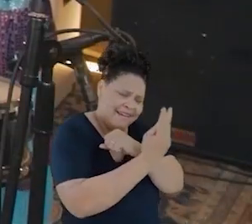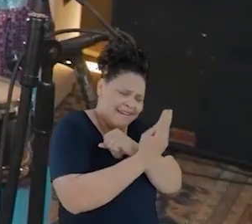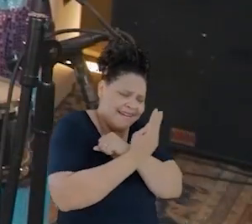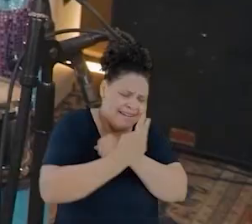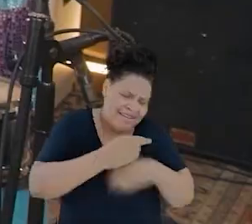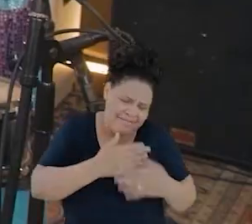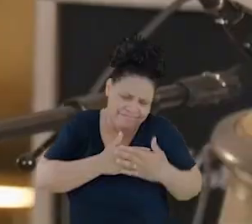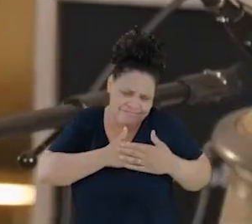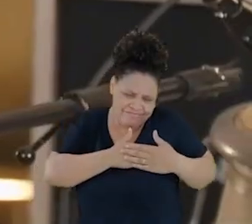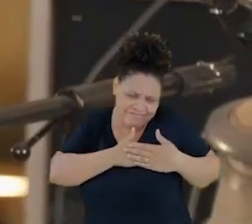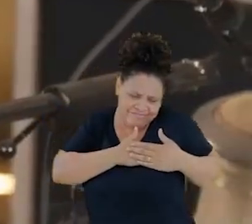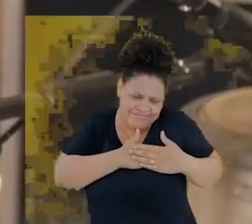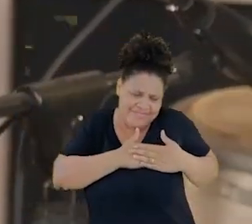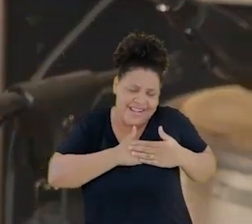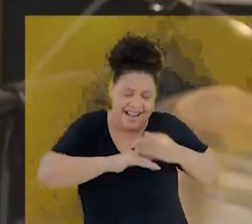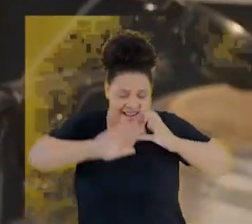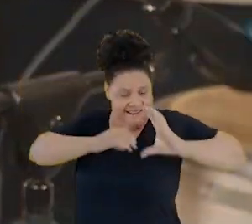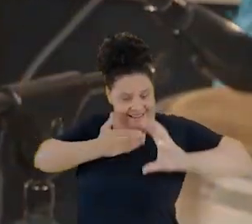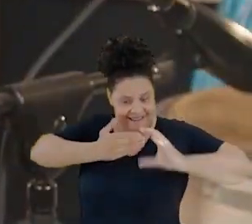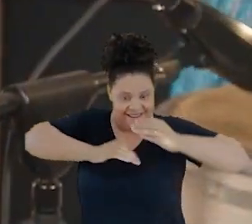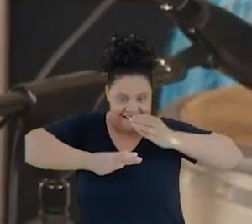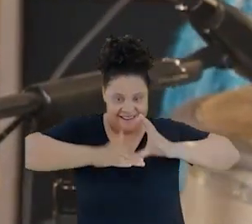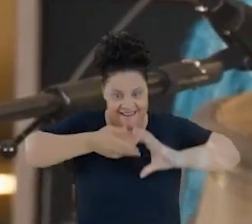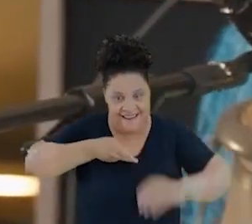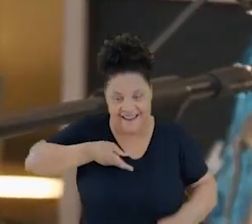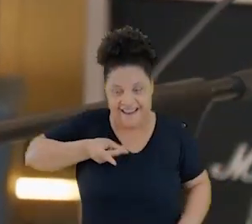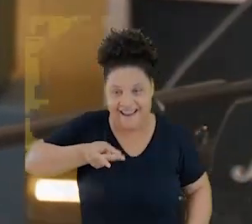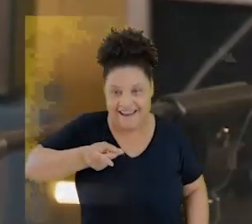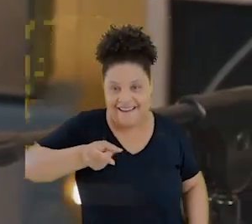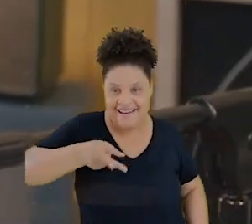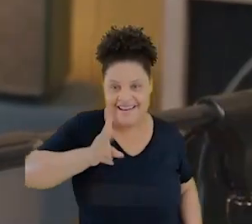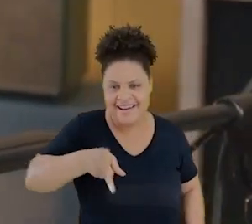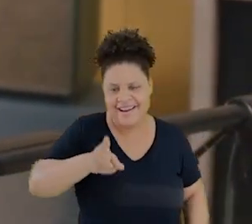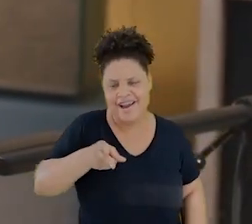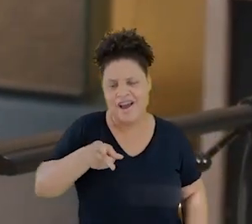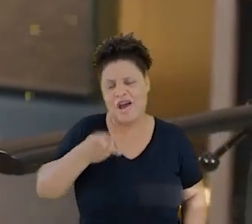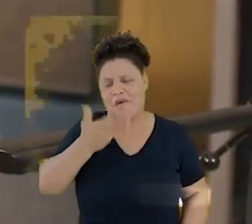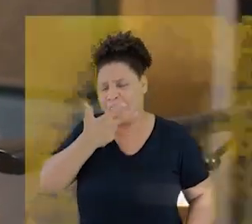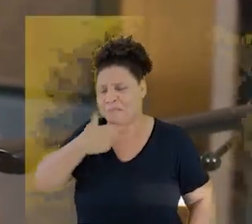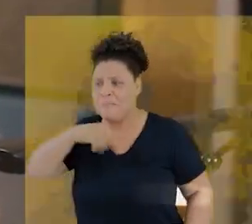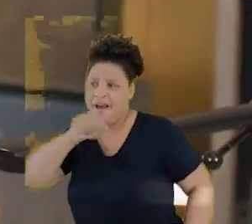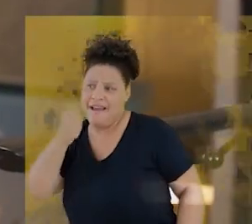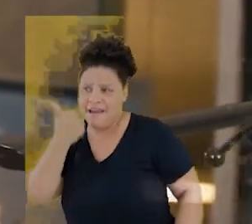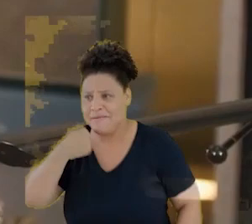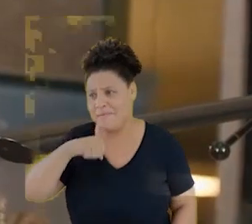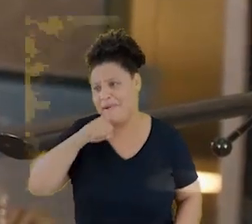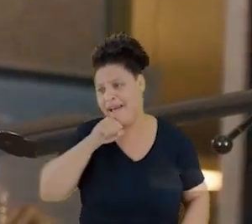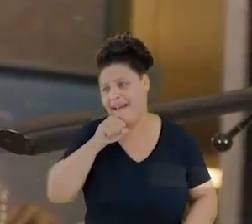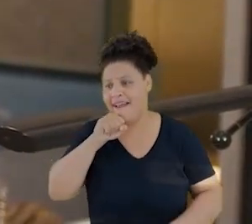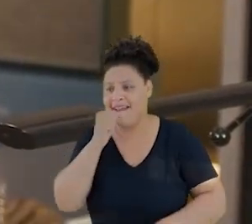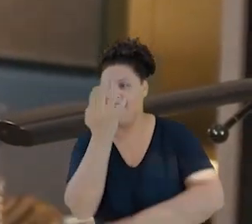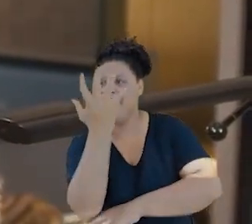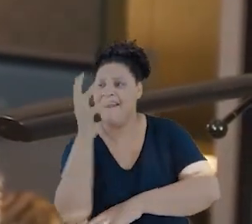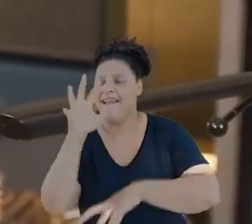não pare de cantar. Sou filha de colhedores, me chamo.